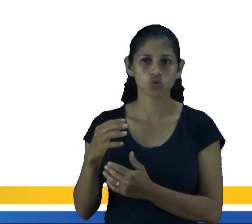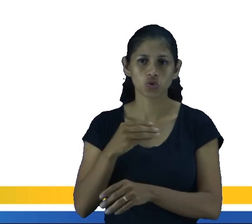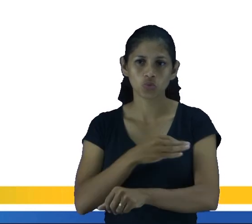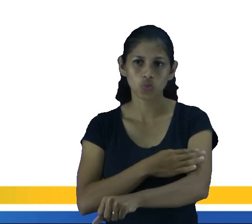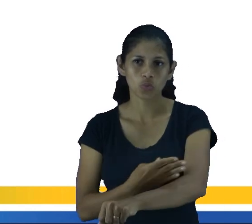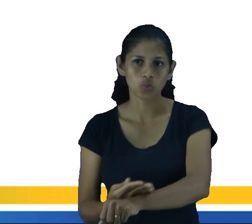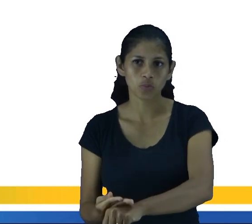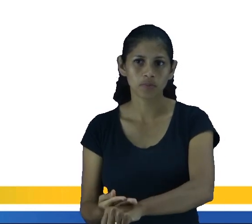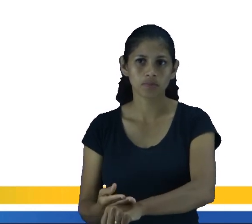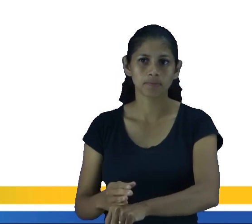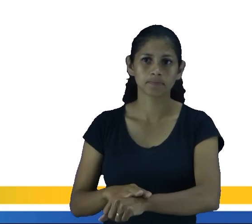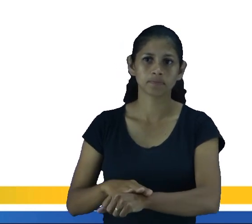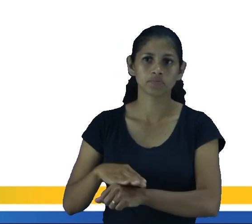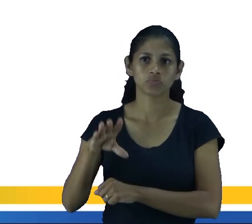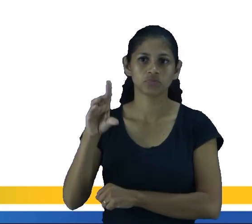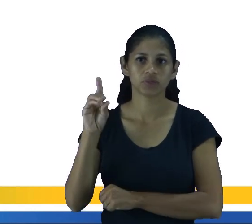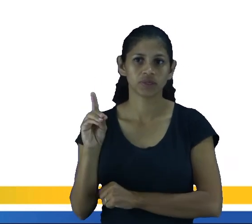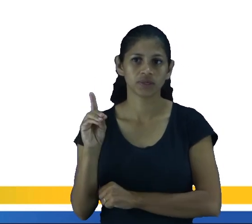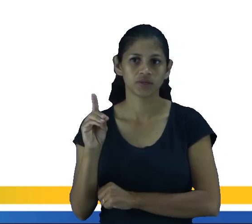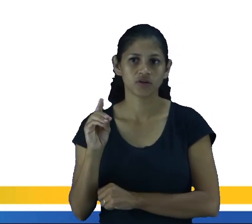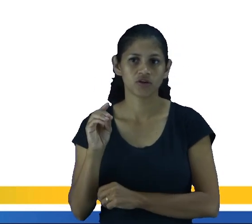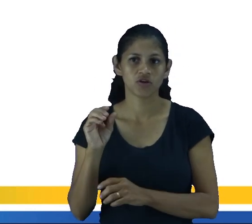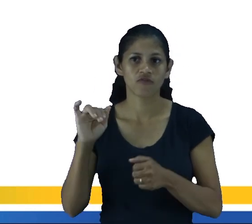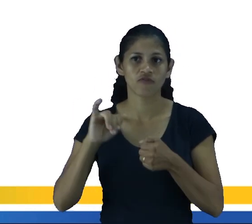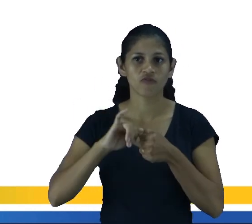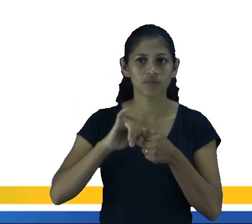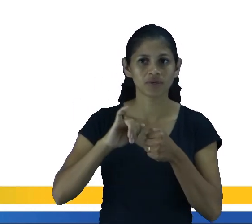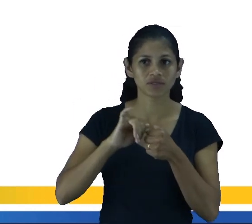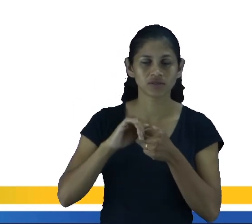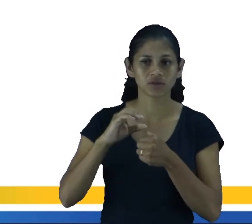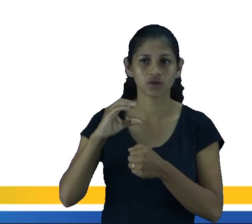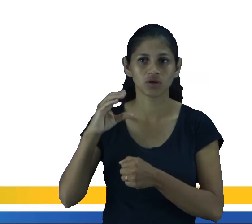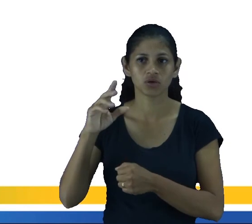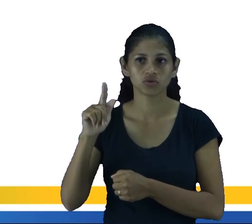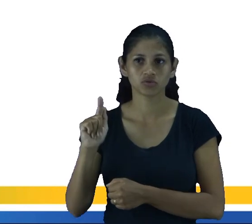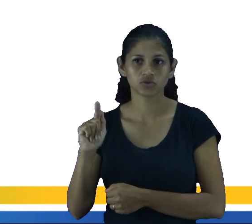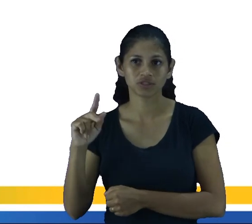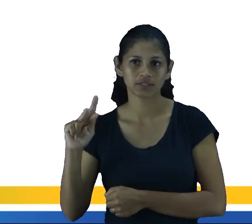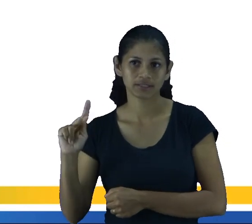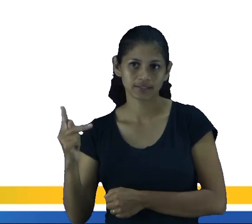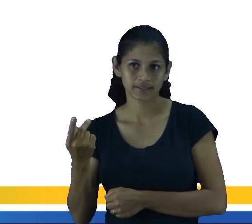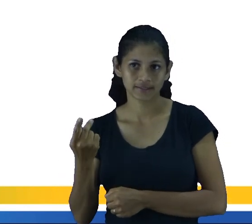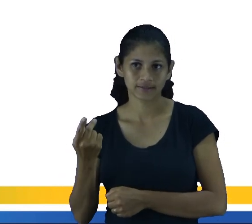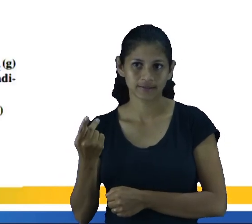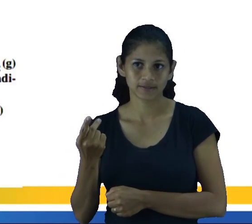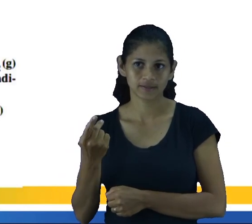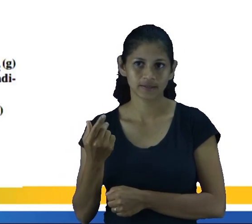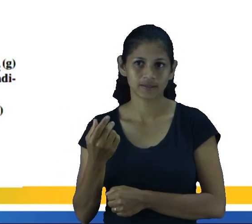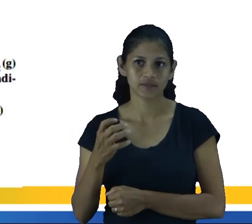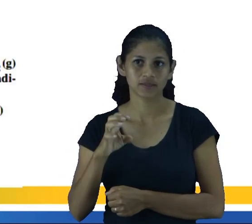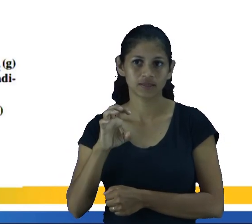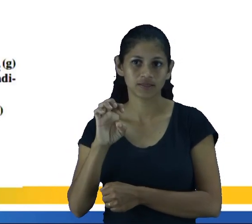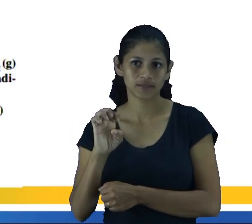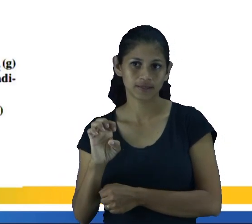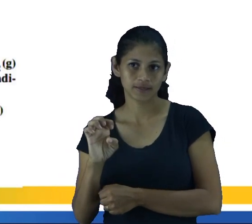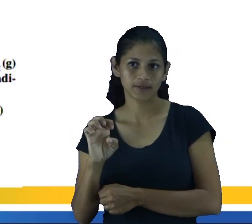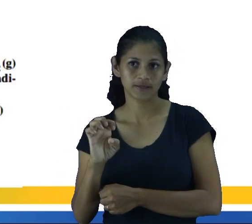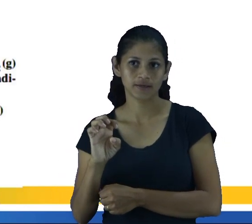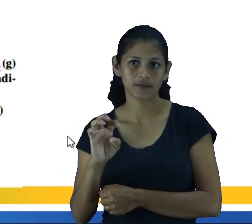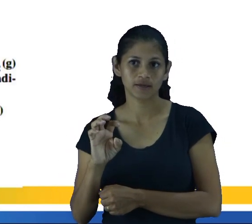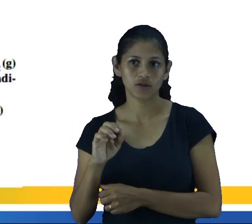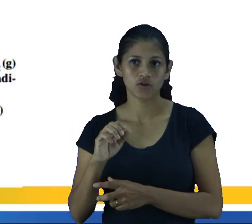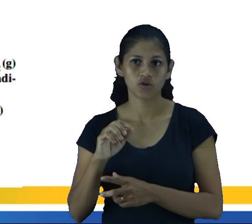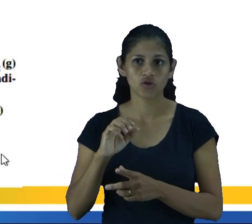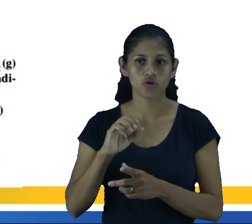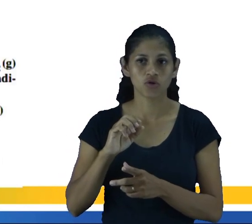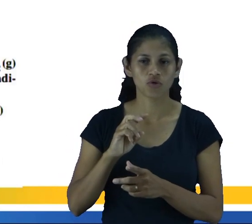formação de um gás hidrogênio; e volatilização do gás cloro. Pensa aí um pouquinho, gente. Então, aqui, ó, a gente